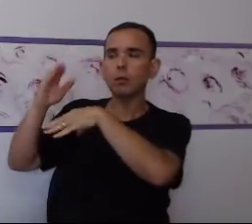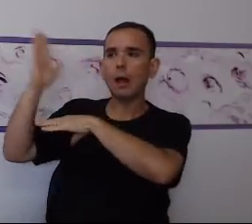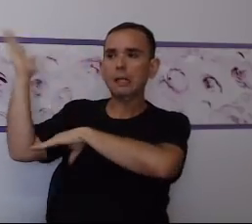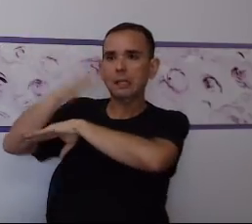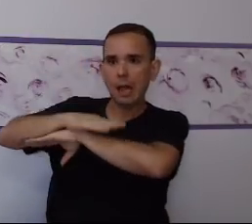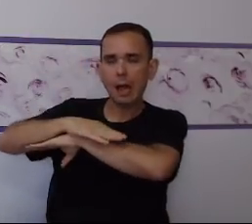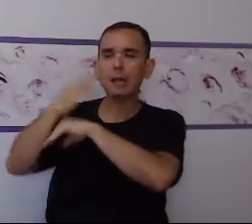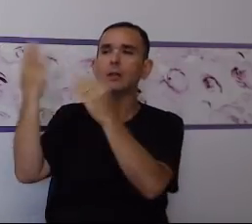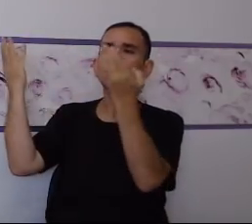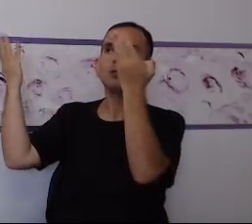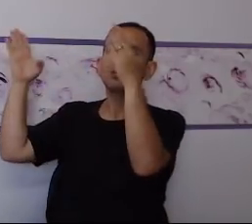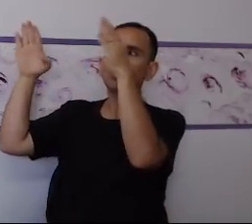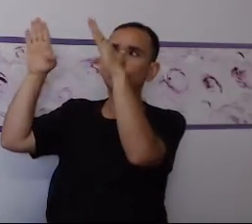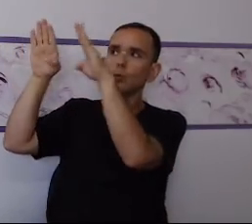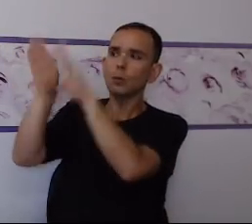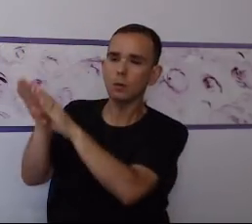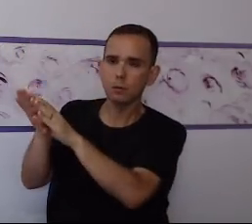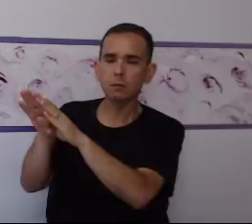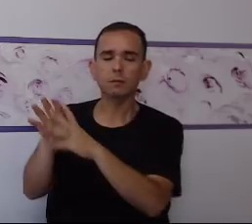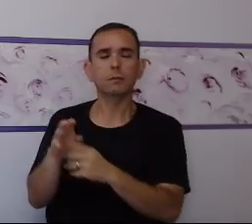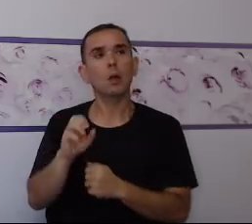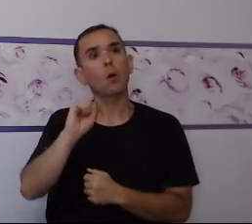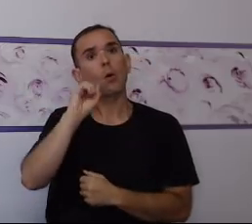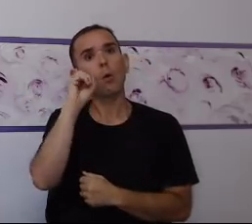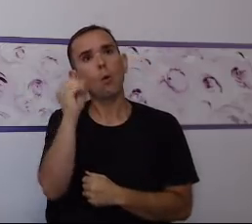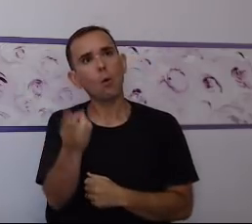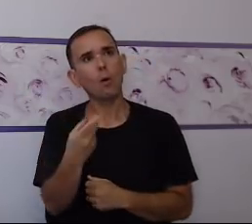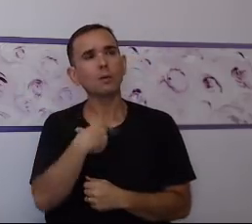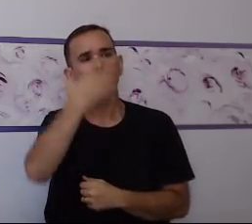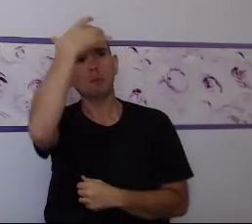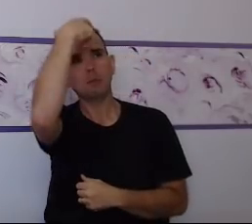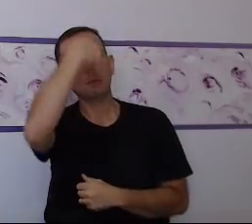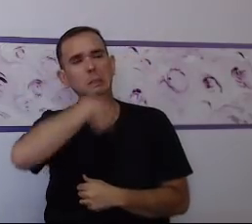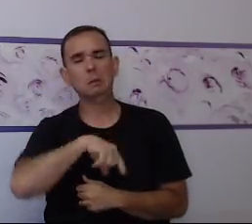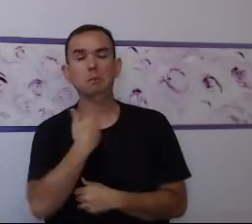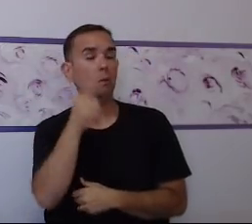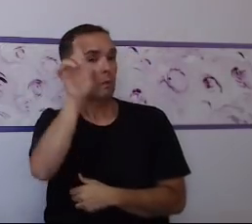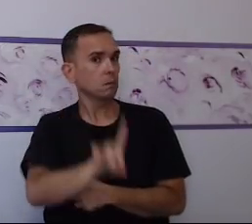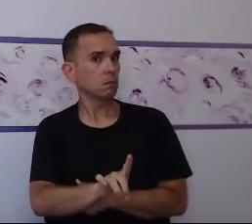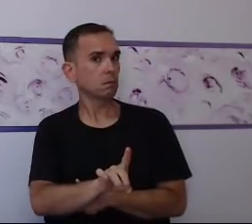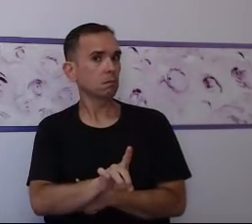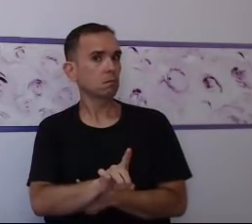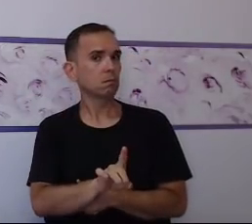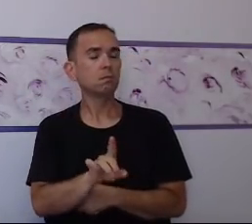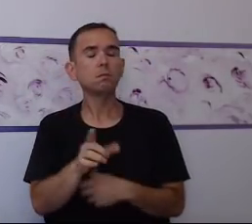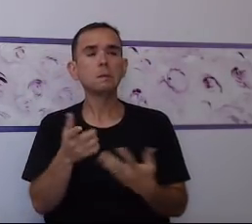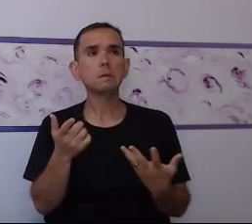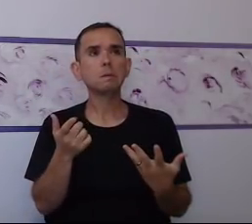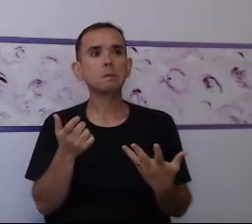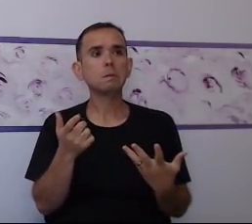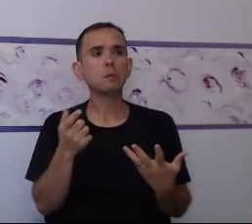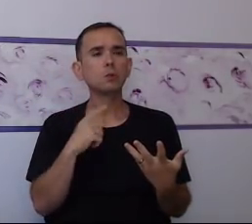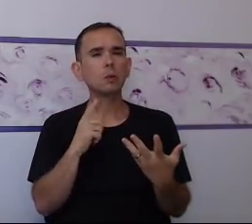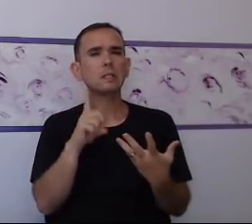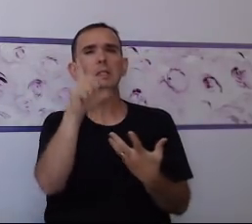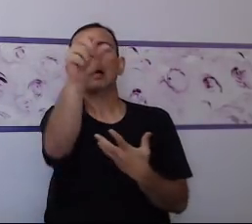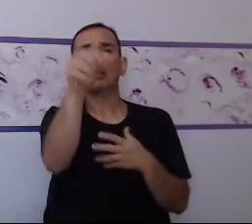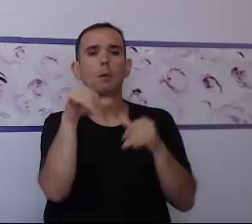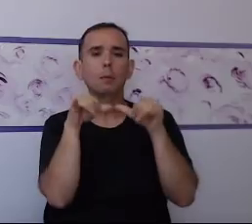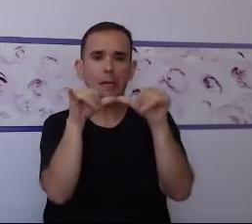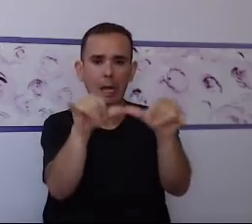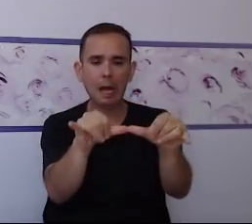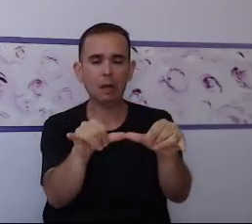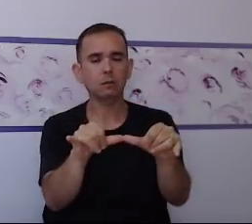fechar a persiana da minha casa. Ou eu sou uma pessoa que não tem deficiência e eu saí para ir ao mercado e